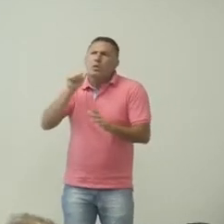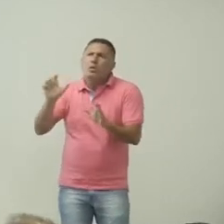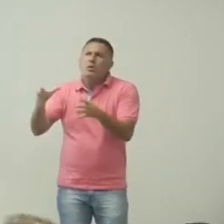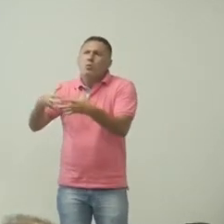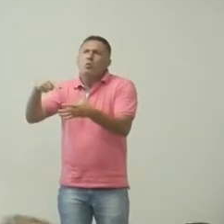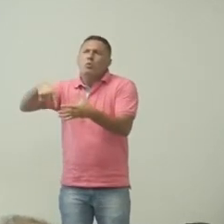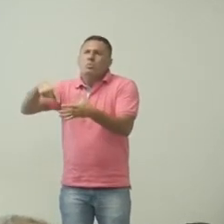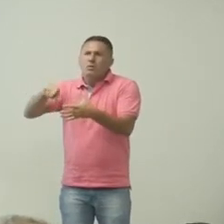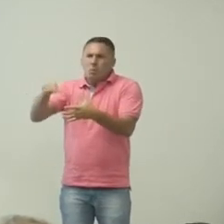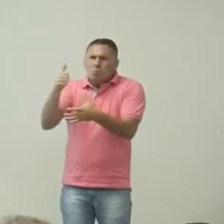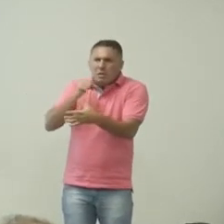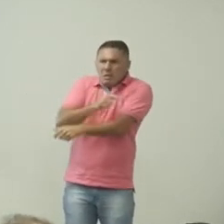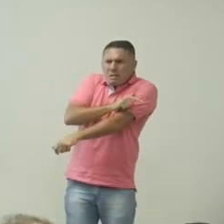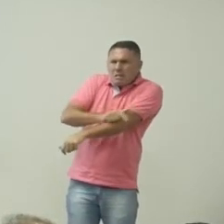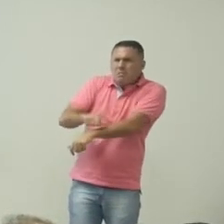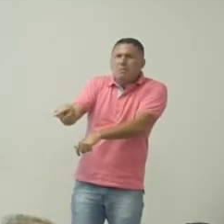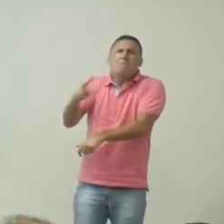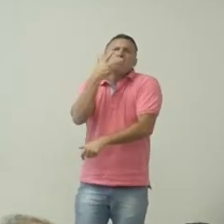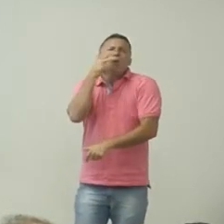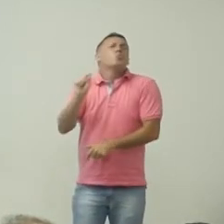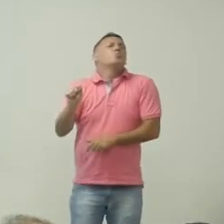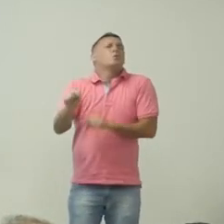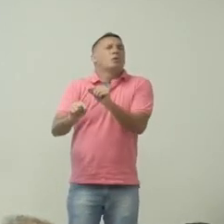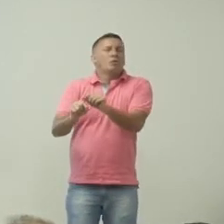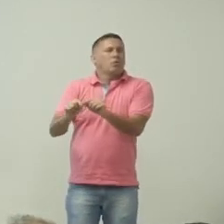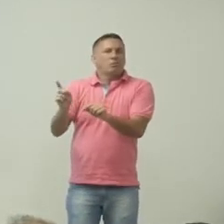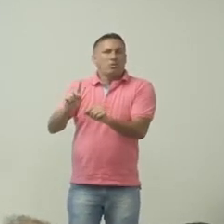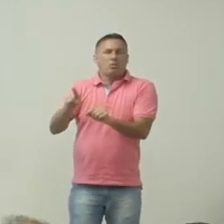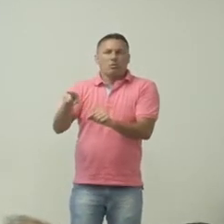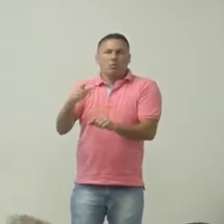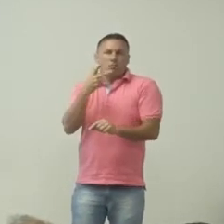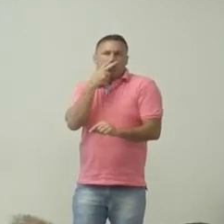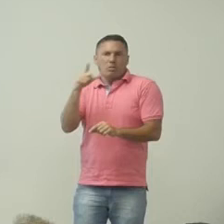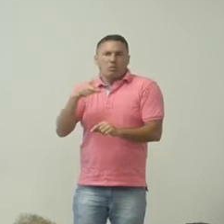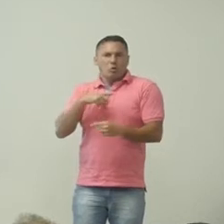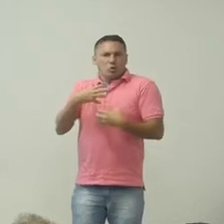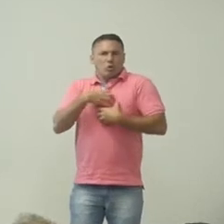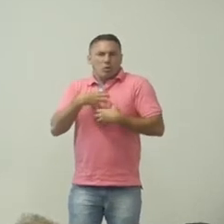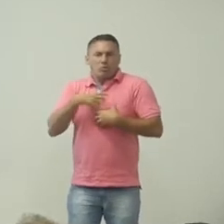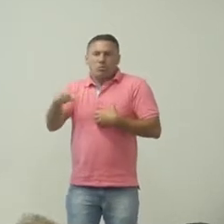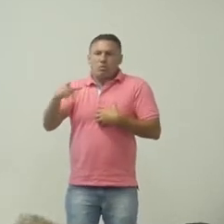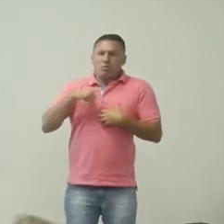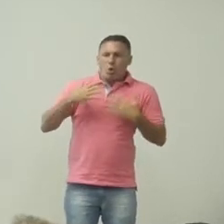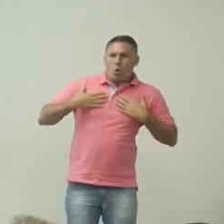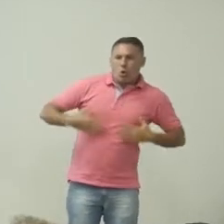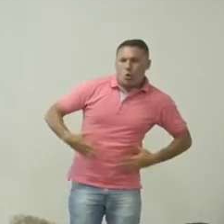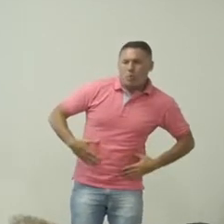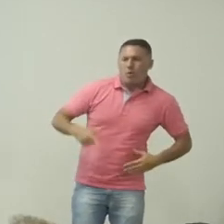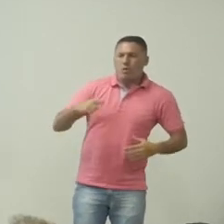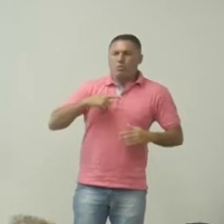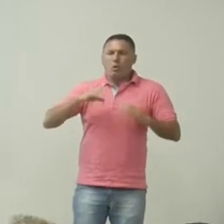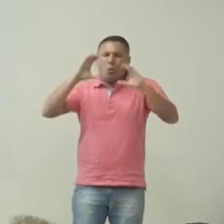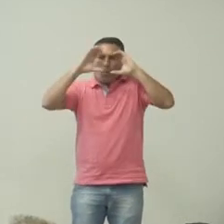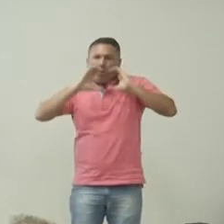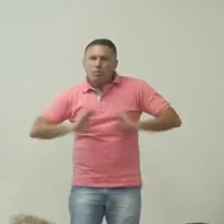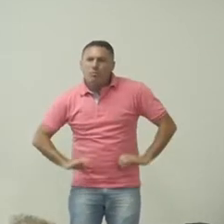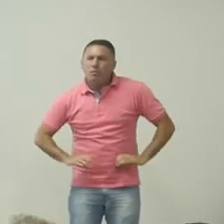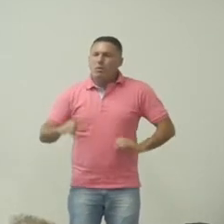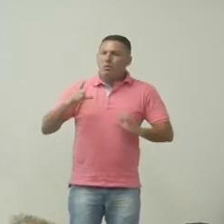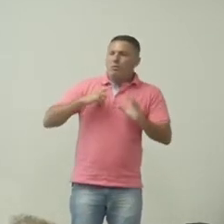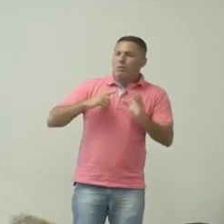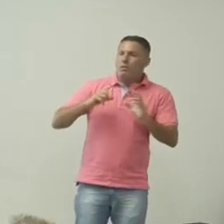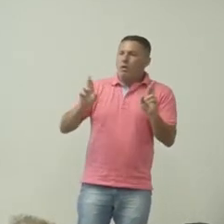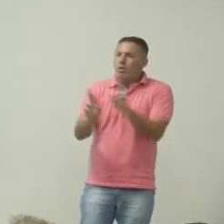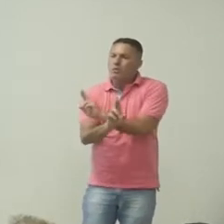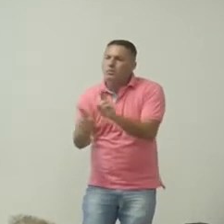pensar em valores conservadores, morais, né, de como que ela se relaciona, como ela se veste, como ela se comporta. Né? Então, olha como